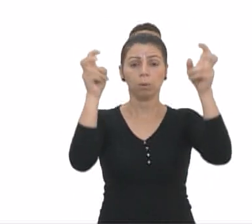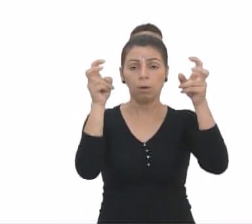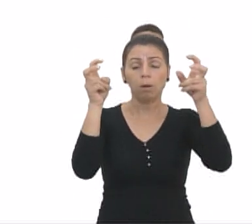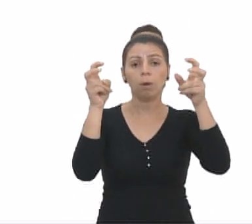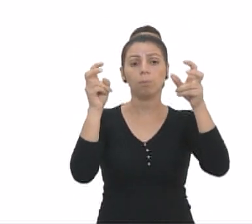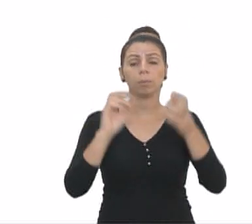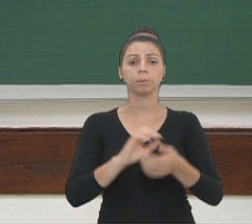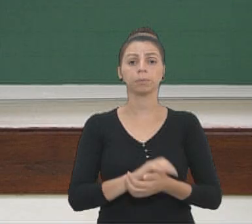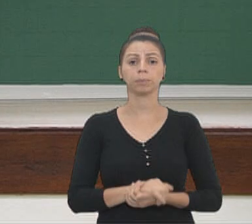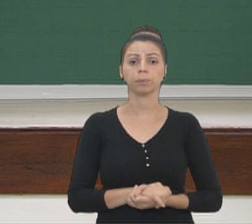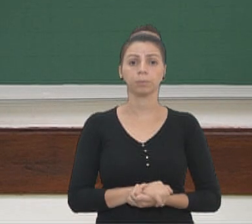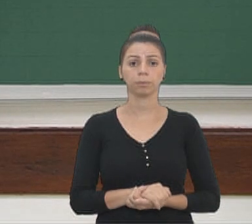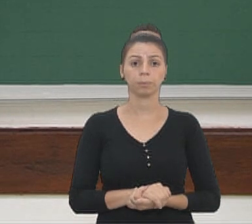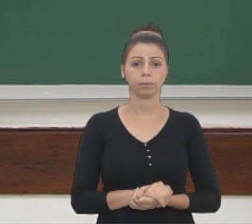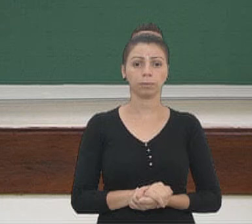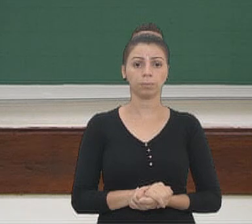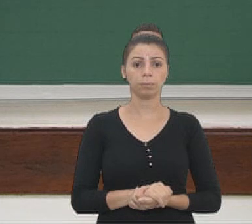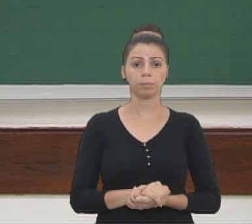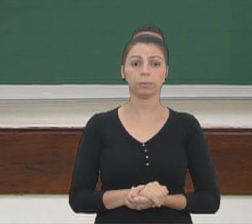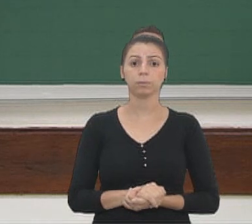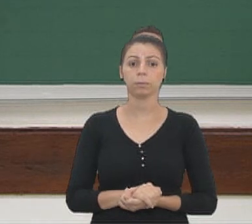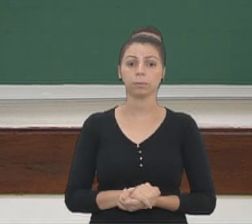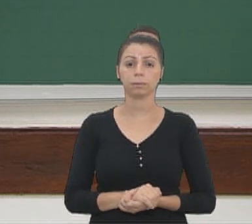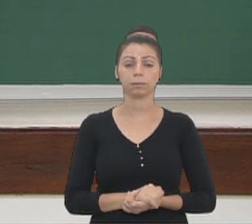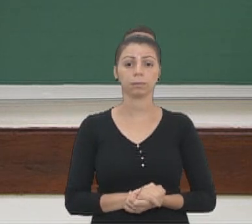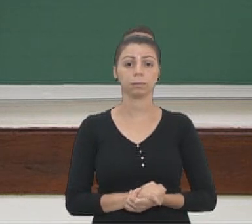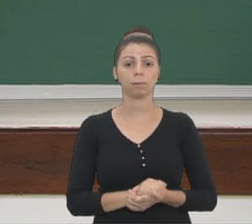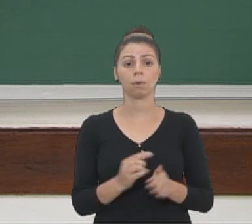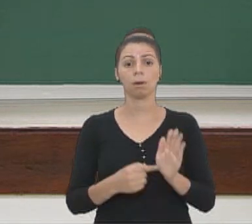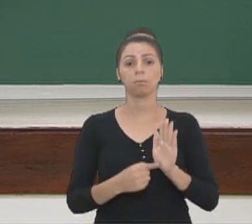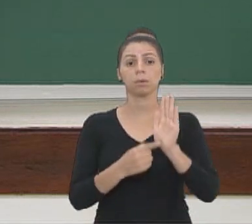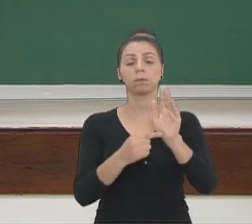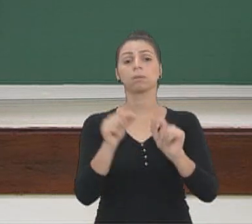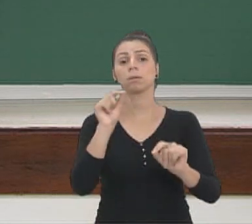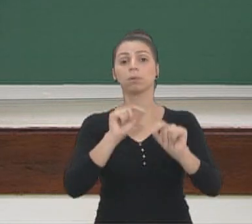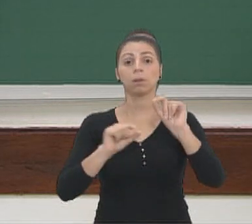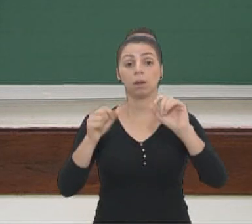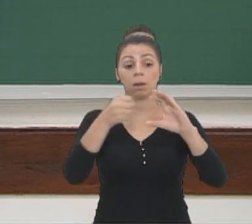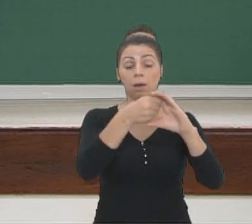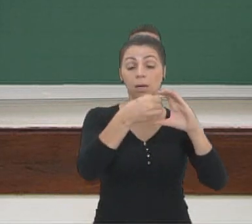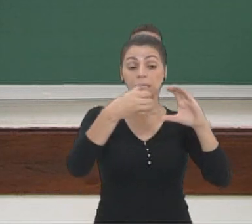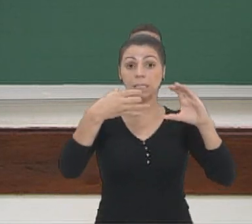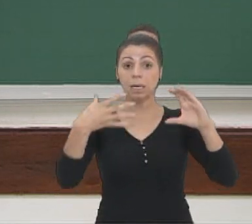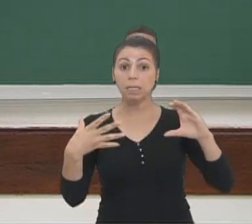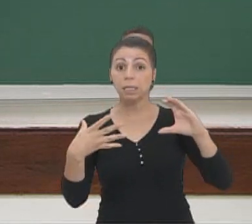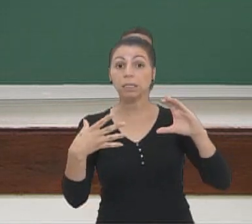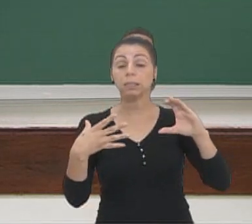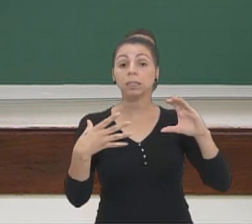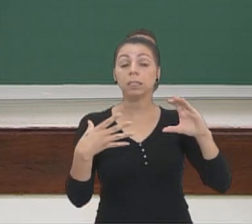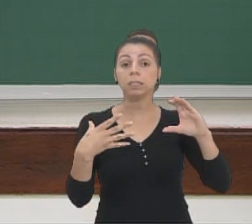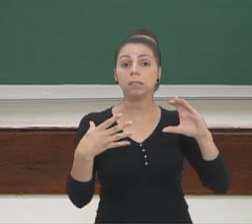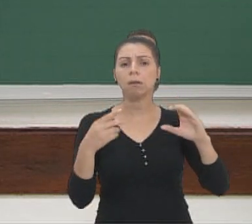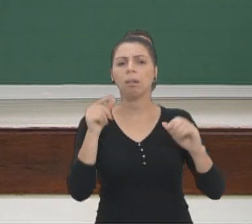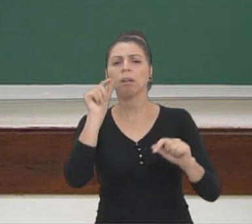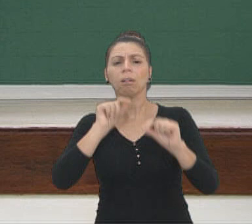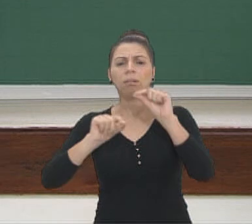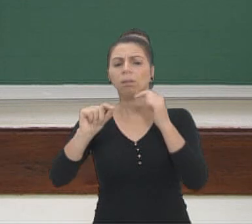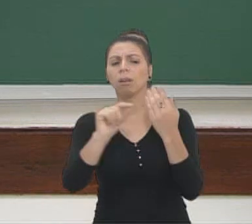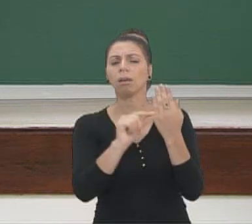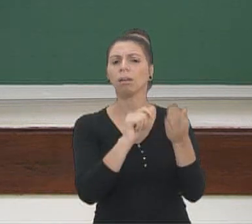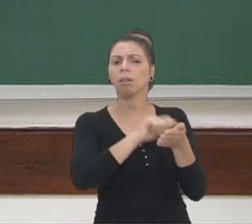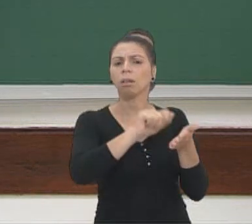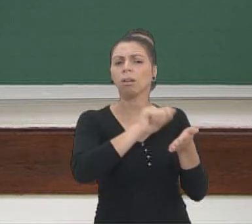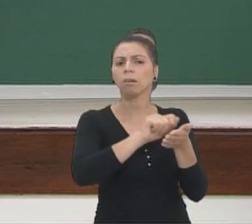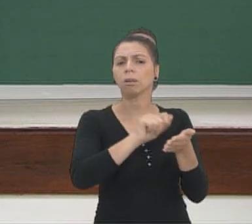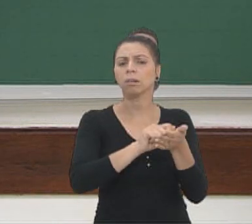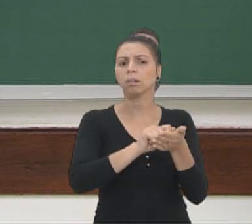né? Bem bacana. Ele traz o quê? A gente apresentou as condições de produção dele, então quem é que produz?